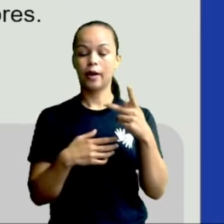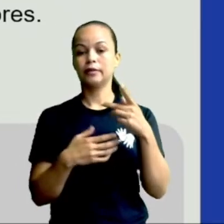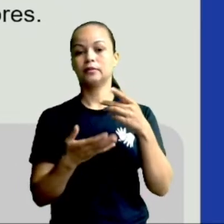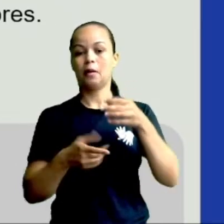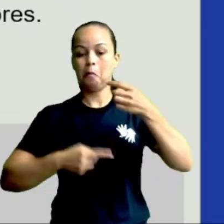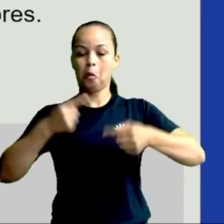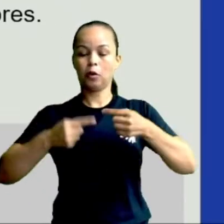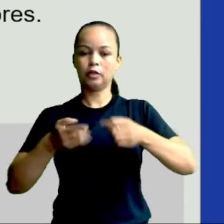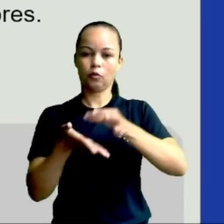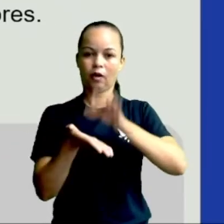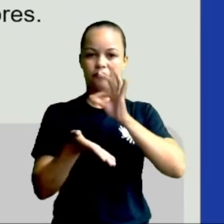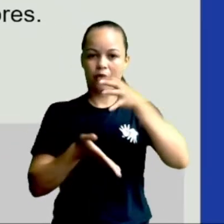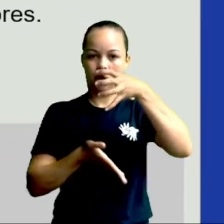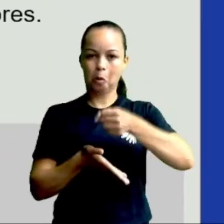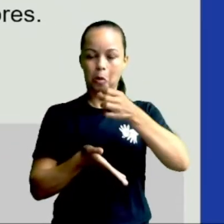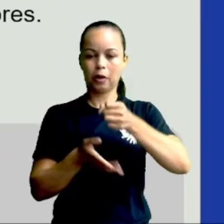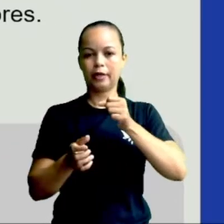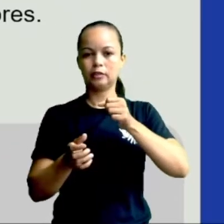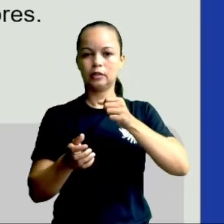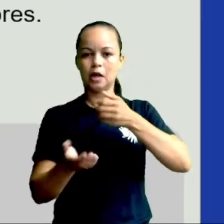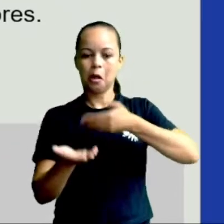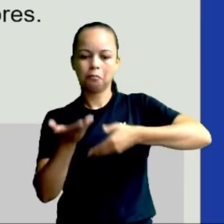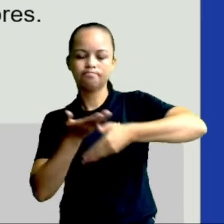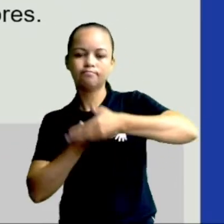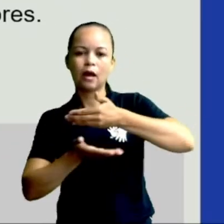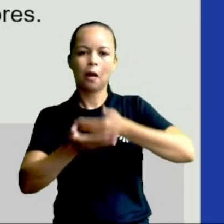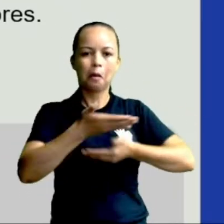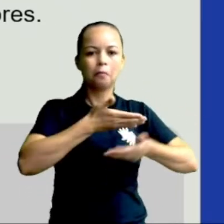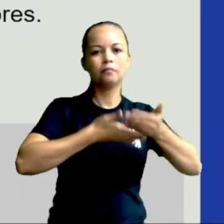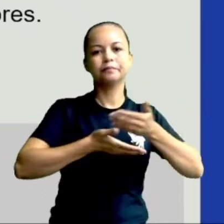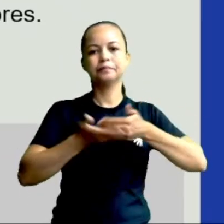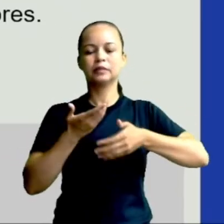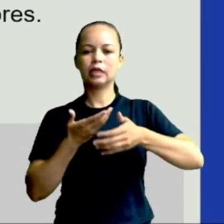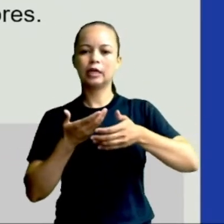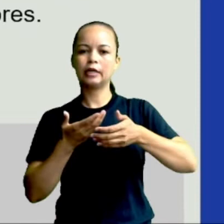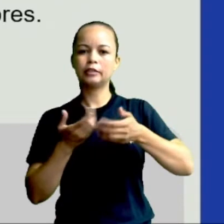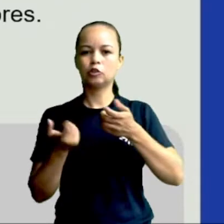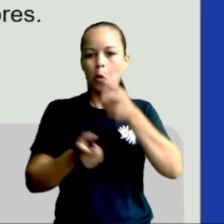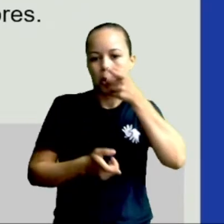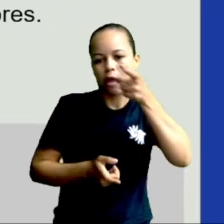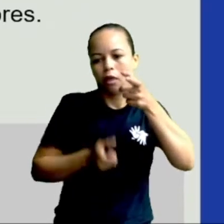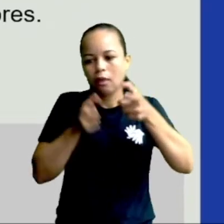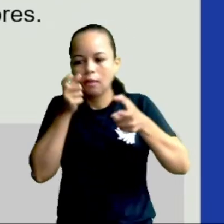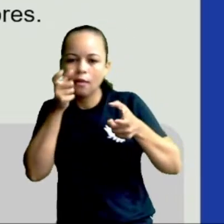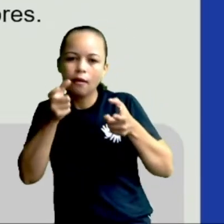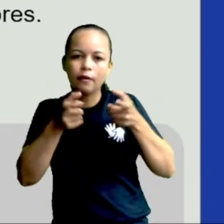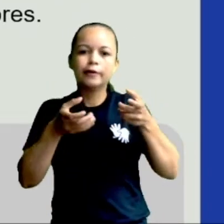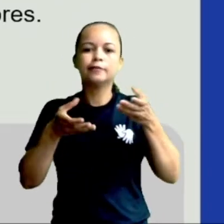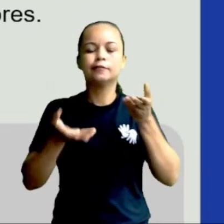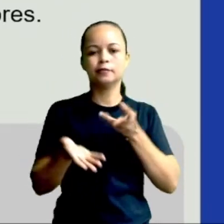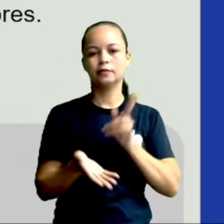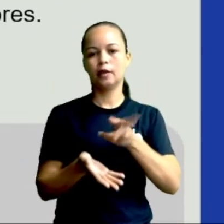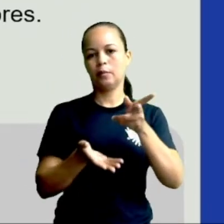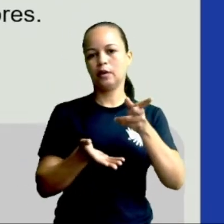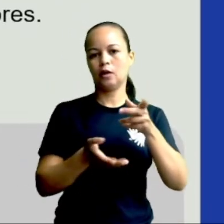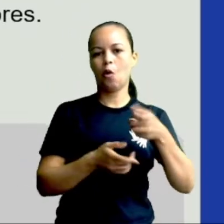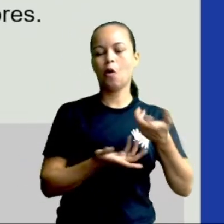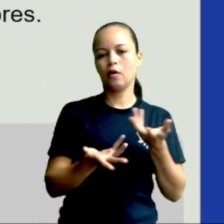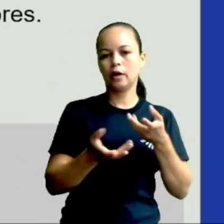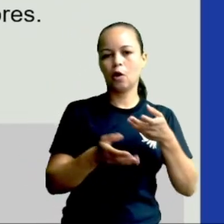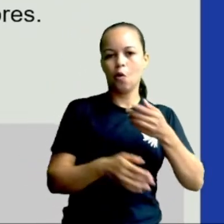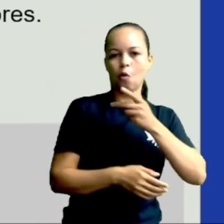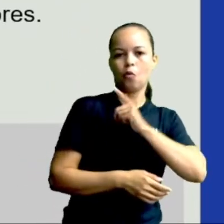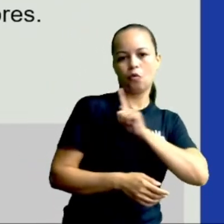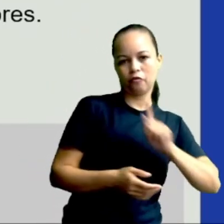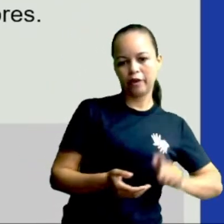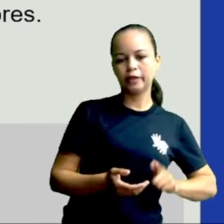café com leite representava esse revezamento, né? Esse jogo de interesses. Então, ora, um governante